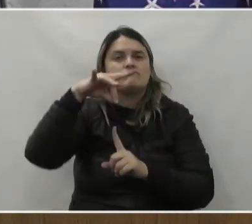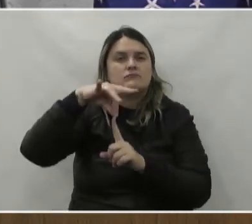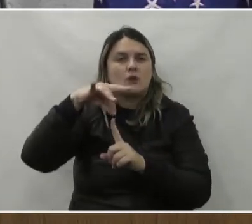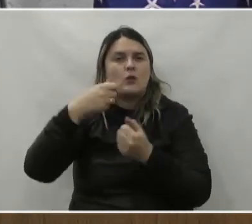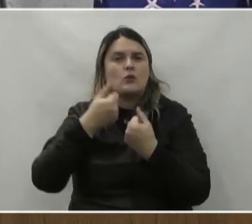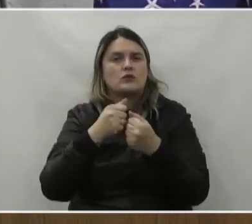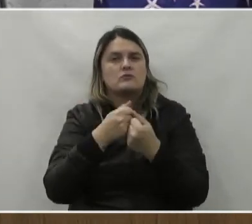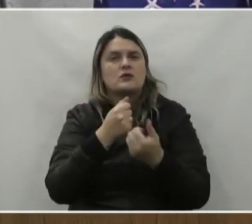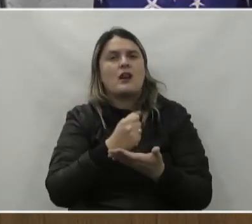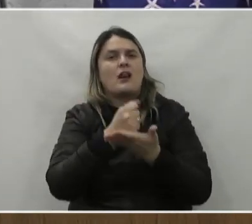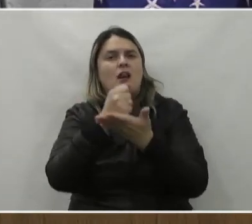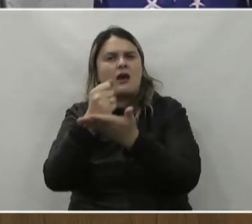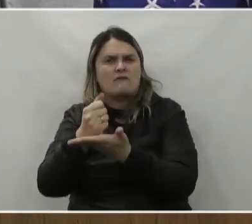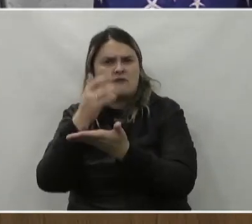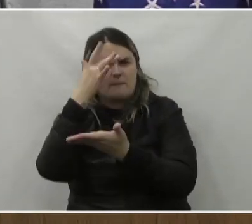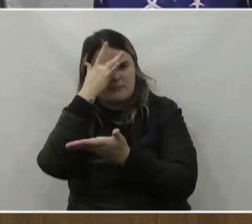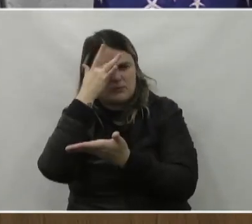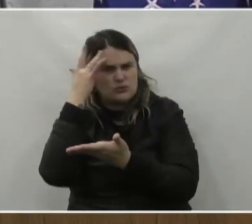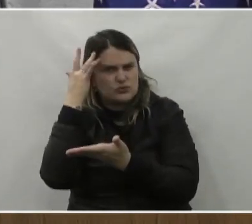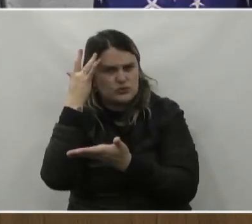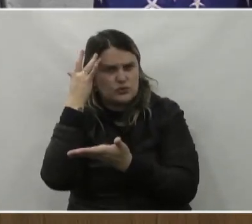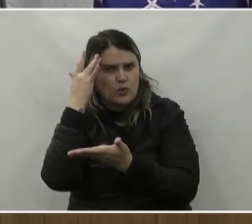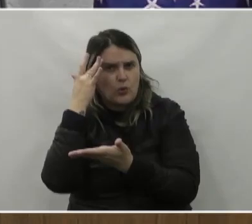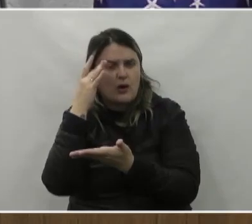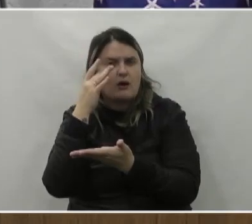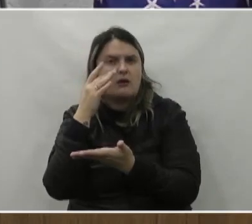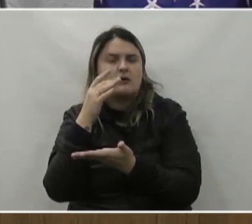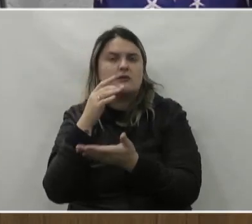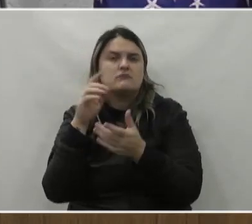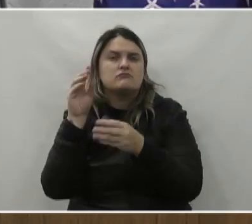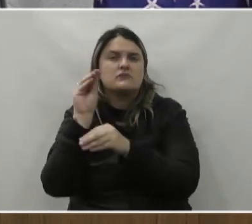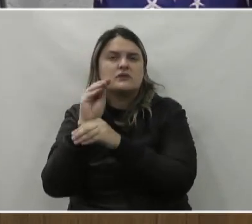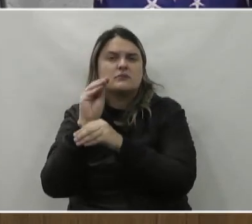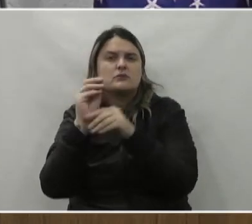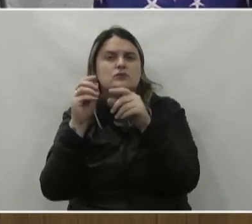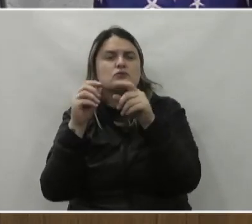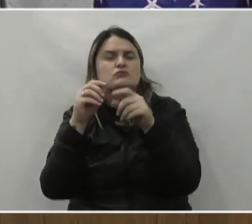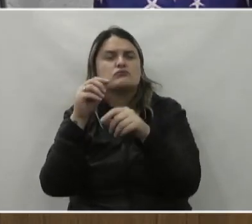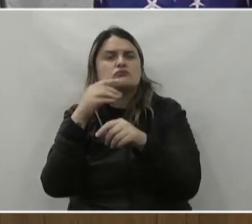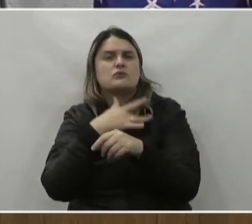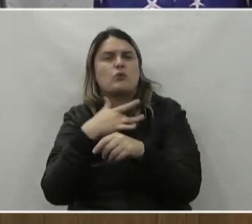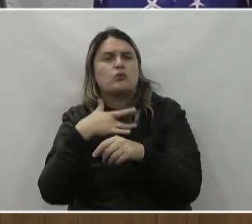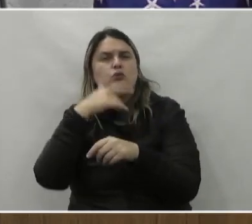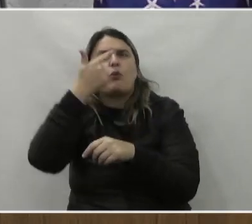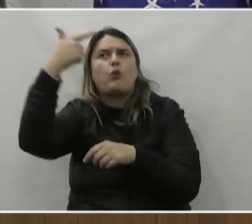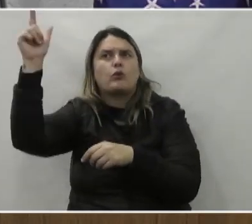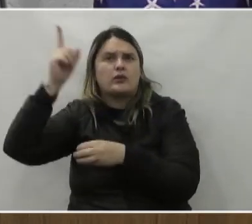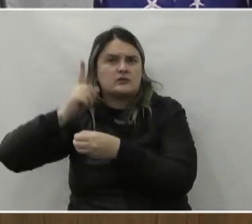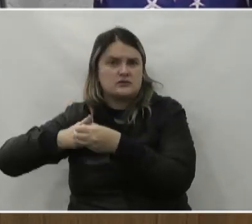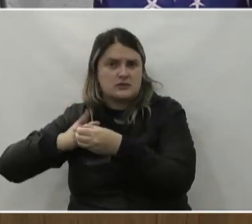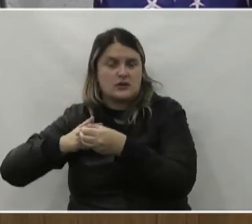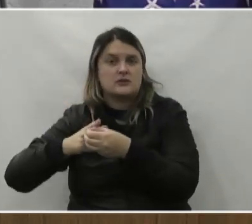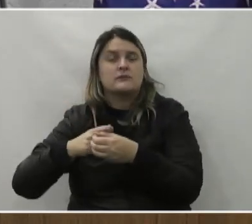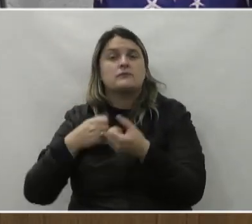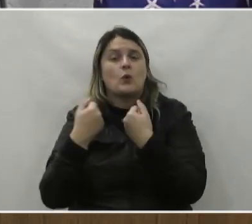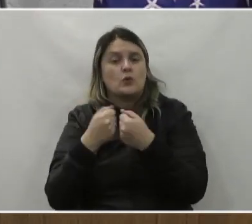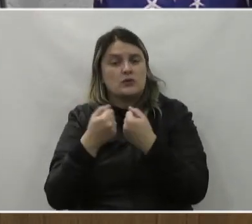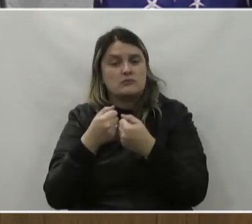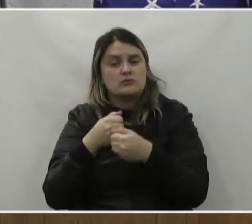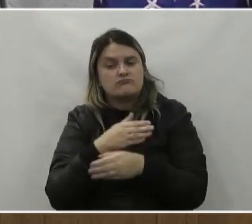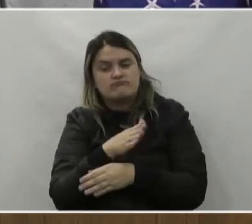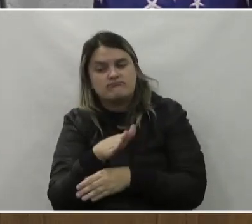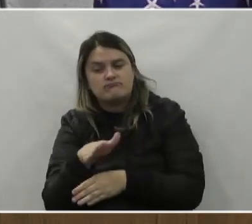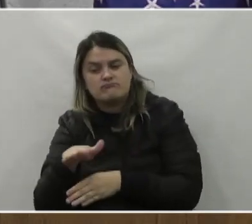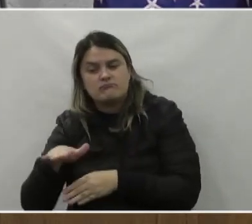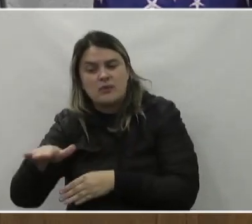que transporta pacientes a outros municípios, de forma que o veículo possa estacionar mais